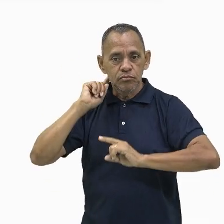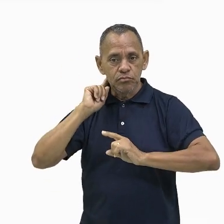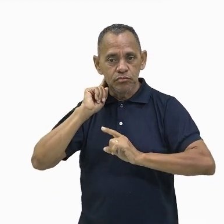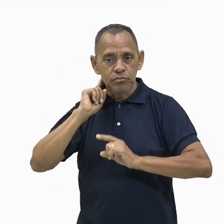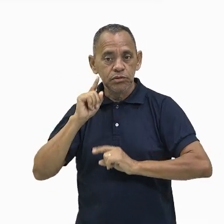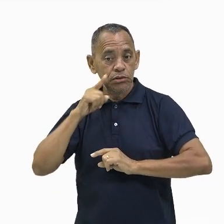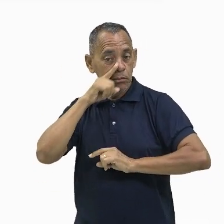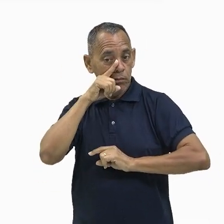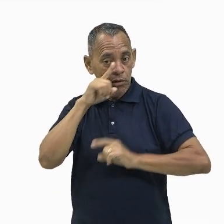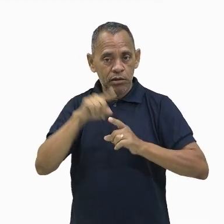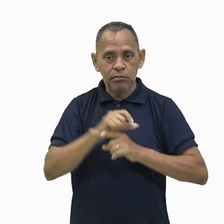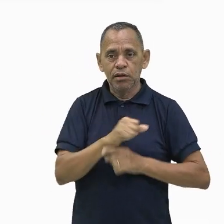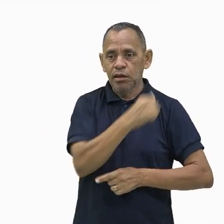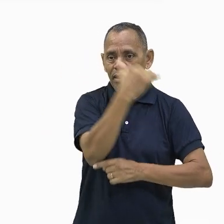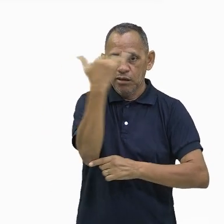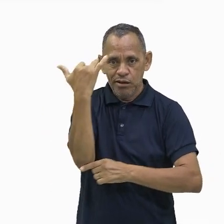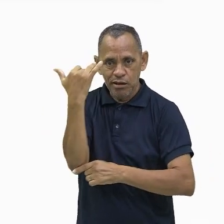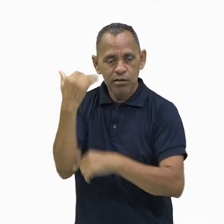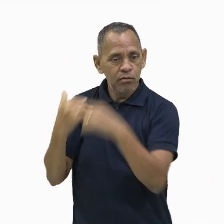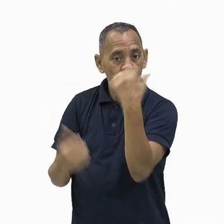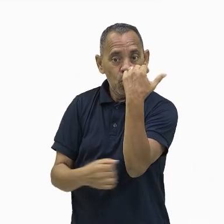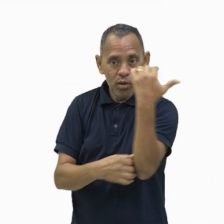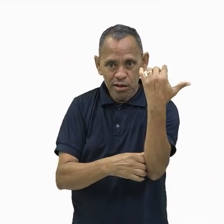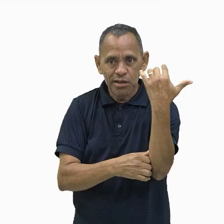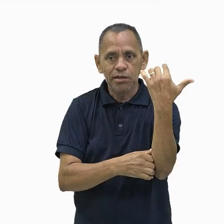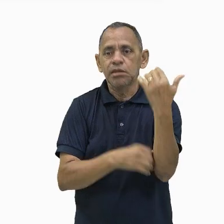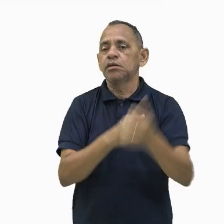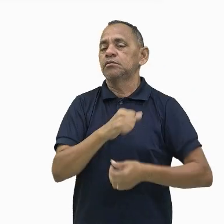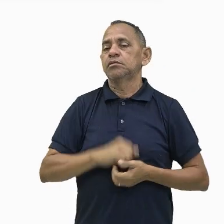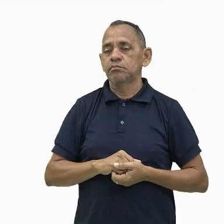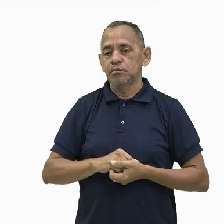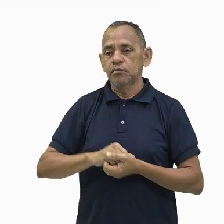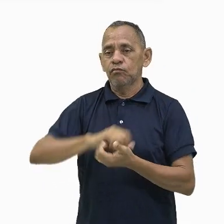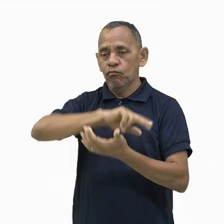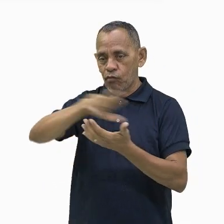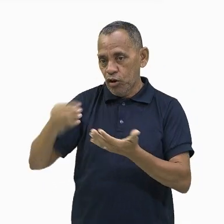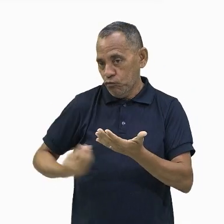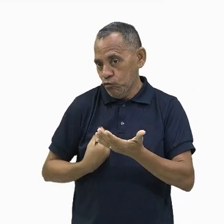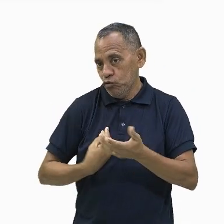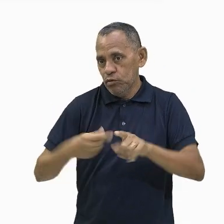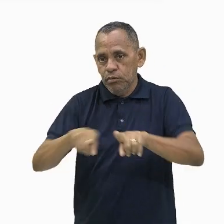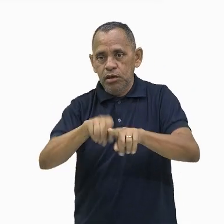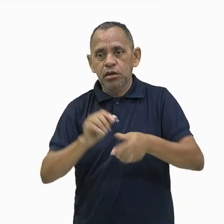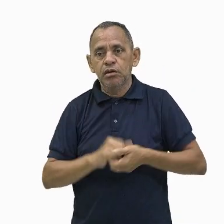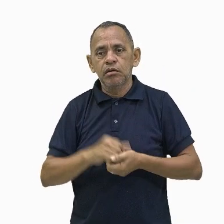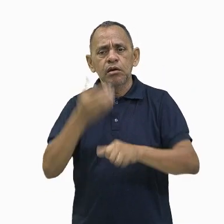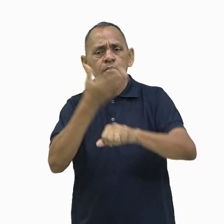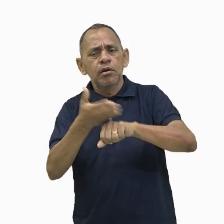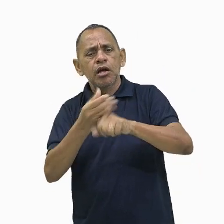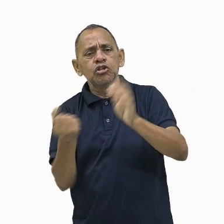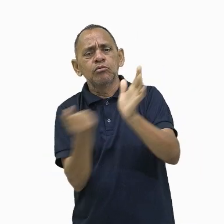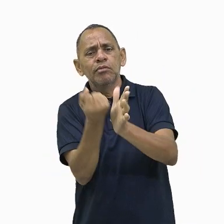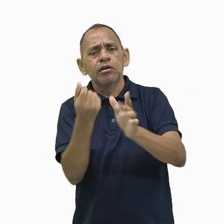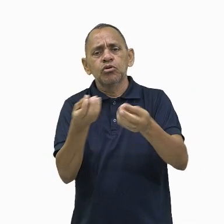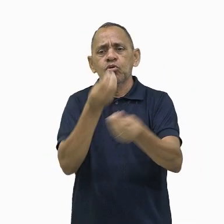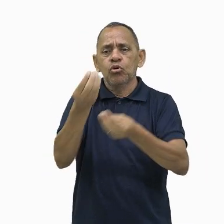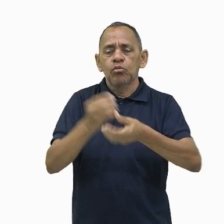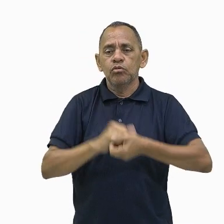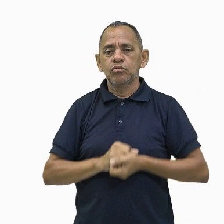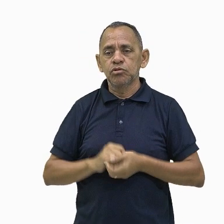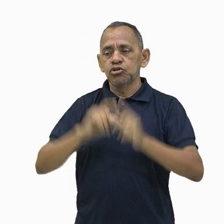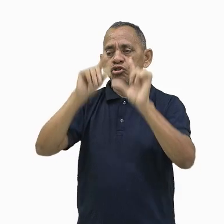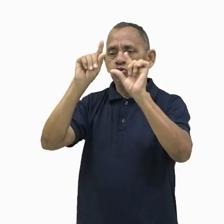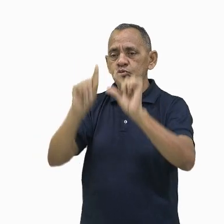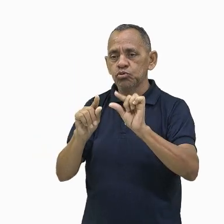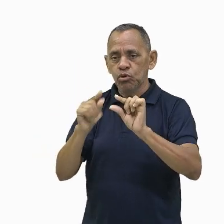à biodiversidade do nosso planeta. Quais são os impactos positivos dessa prática dos 5Rs? Então, é a